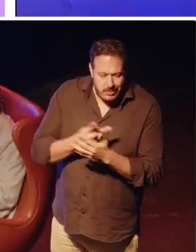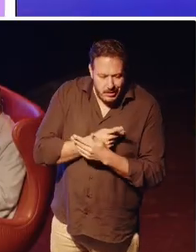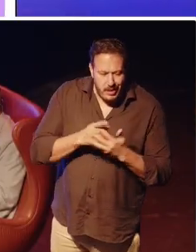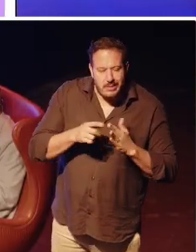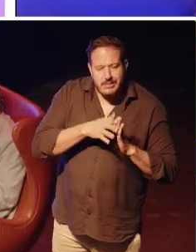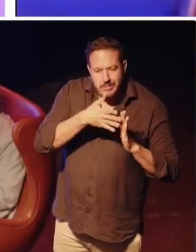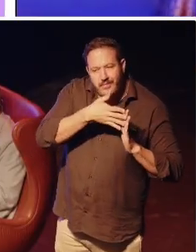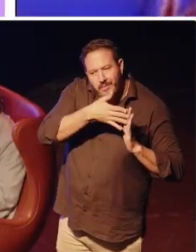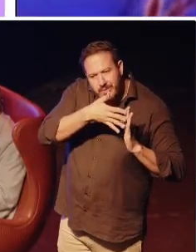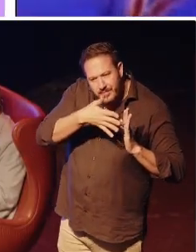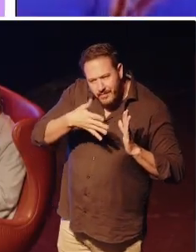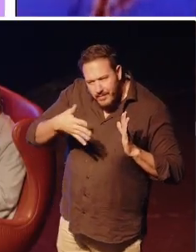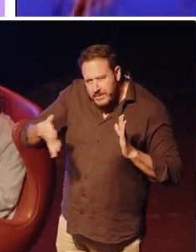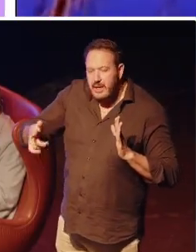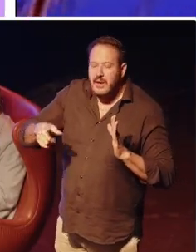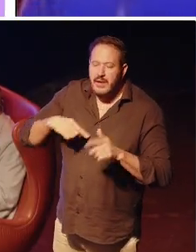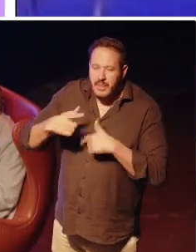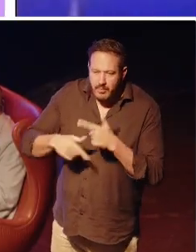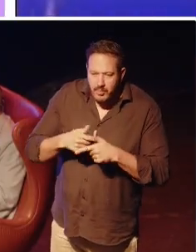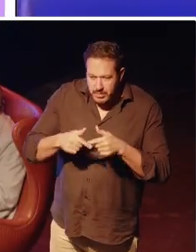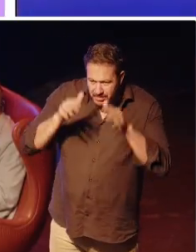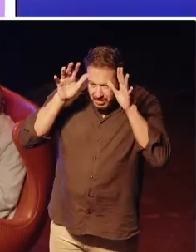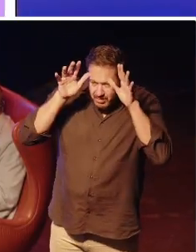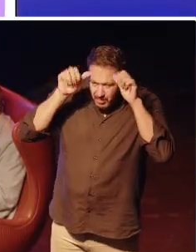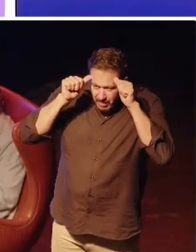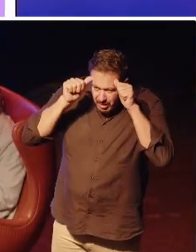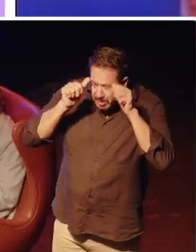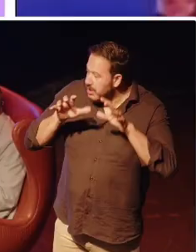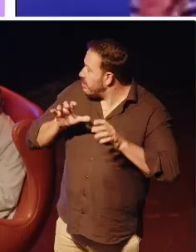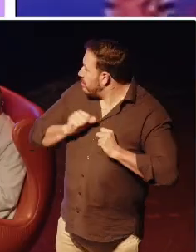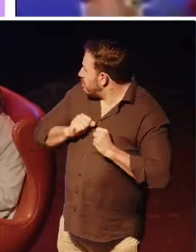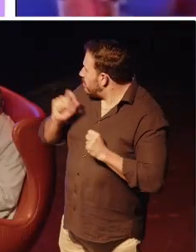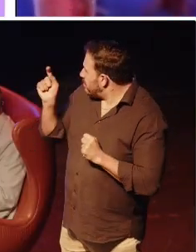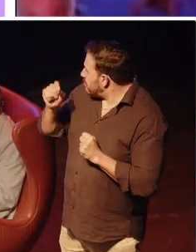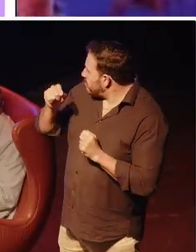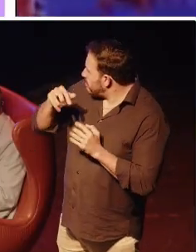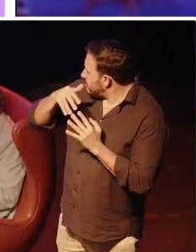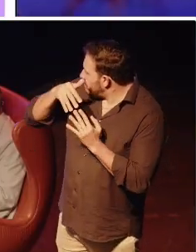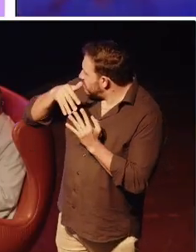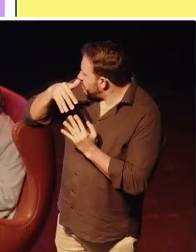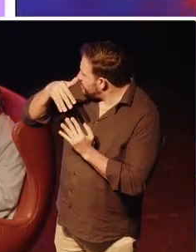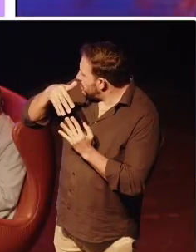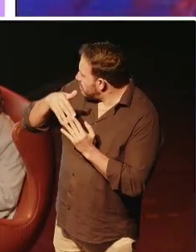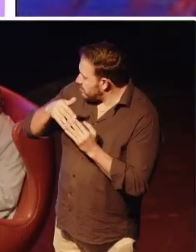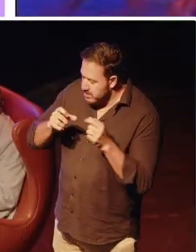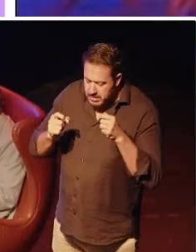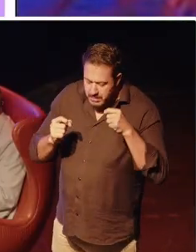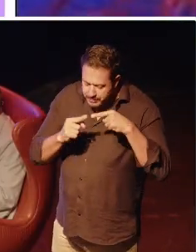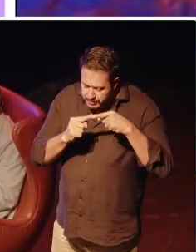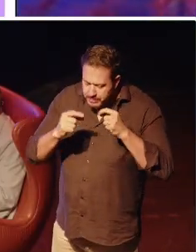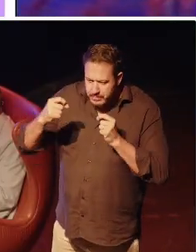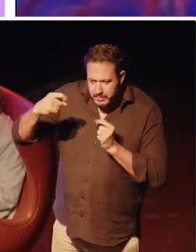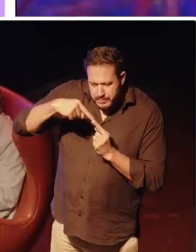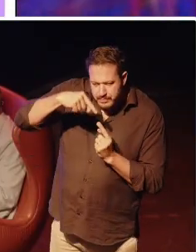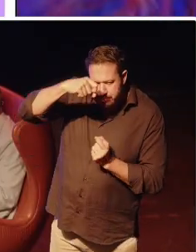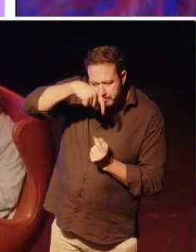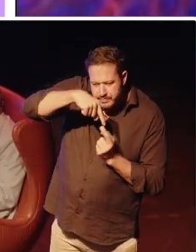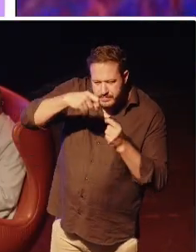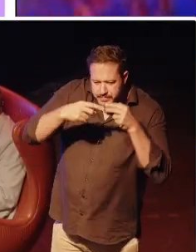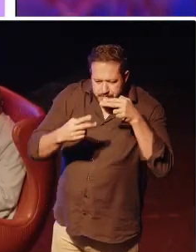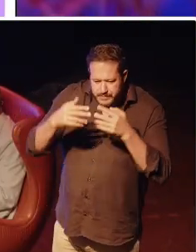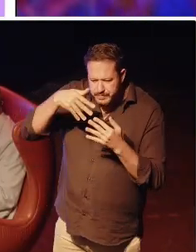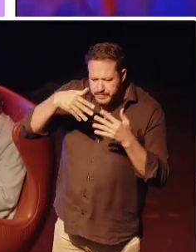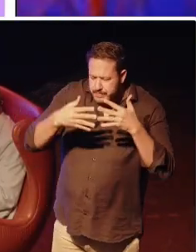do tempo, com a doença de Alzheimer, aqui a gente tem uma sinapse, que é a comunicação de um neurônio com o outro, né? Então, eles